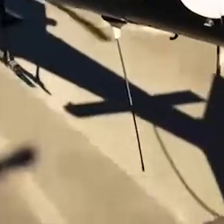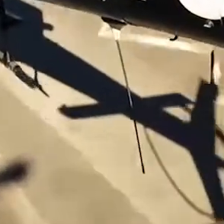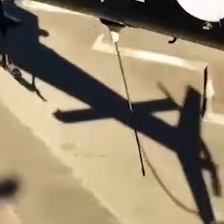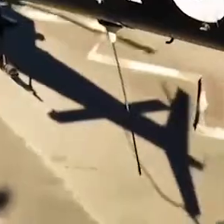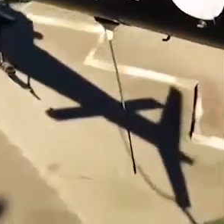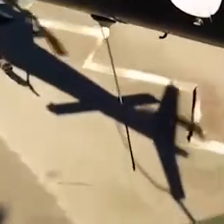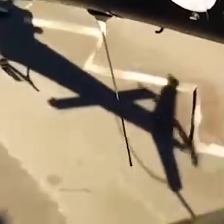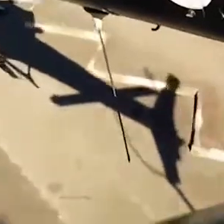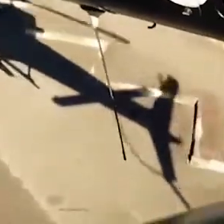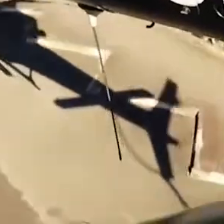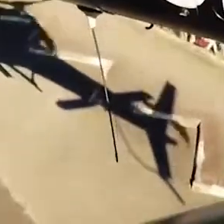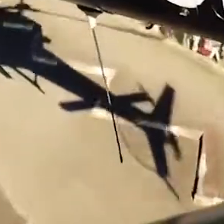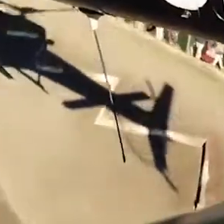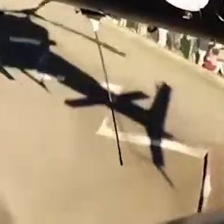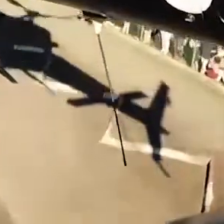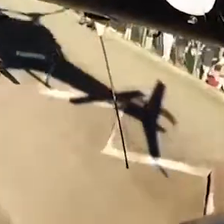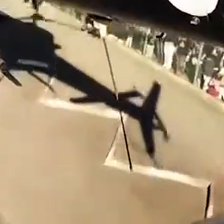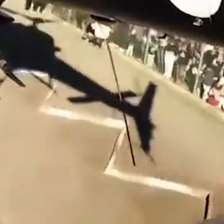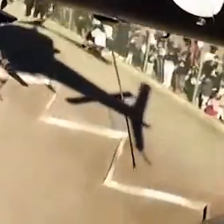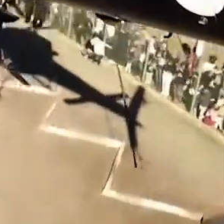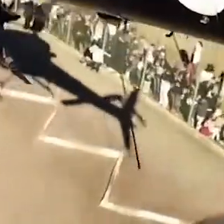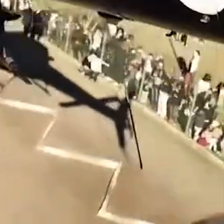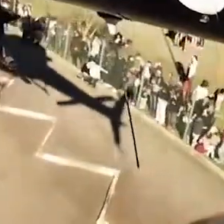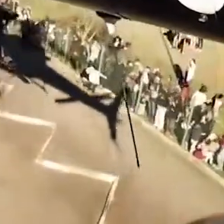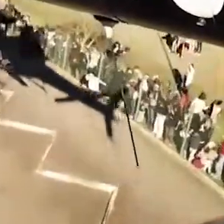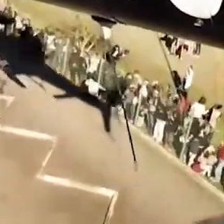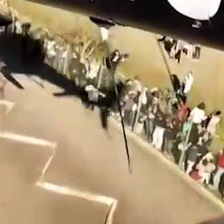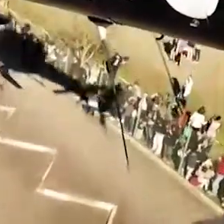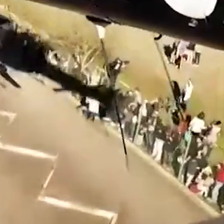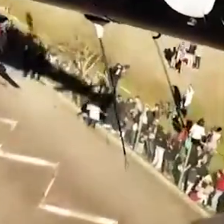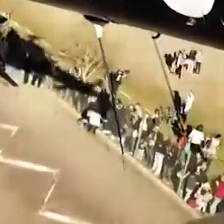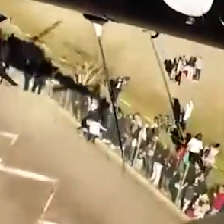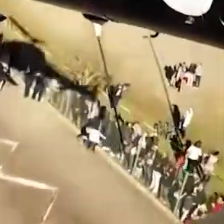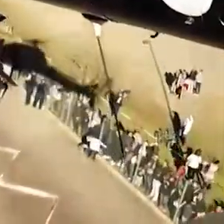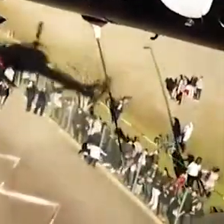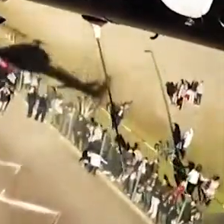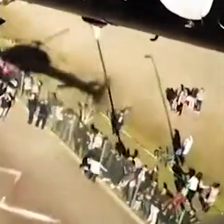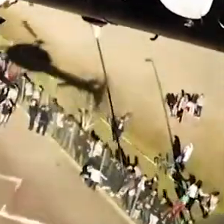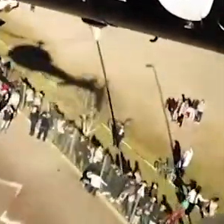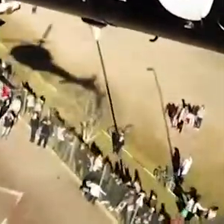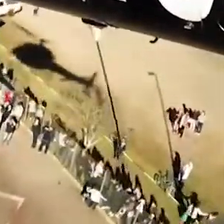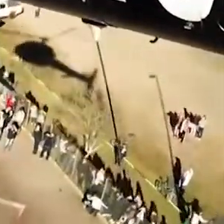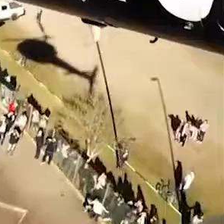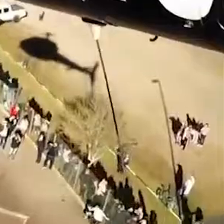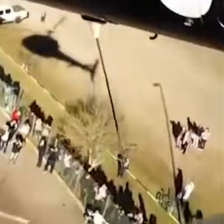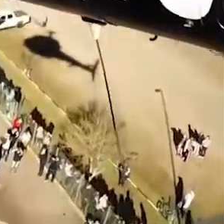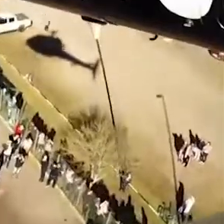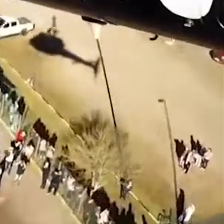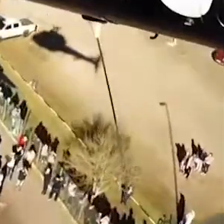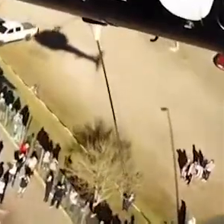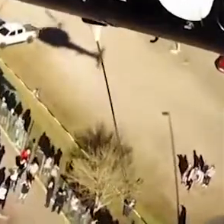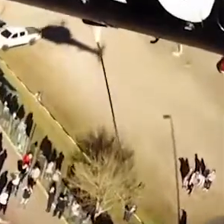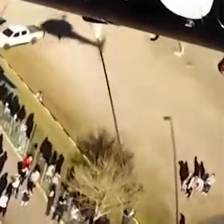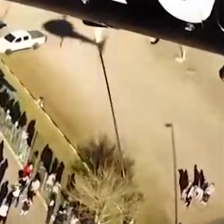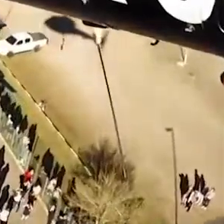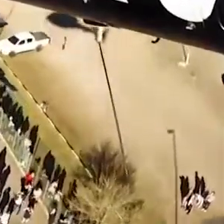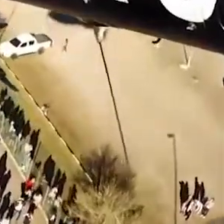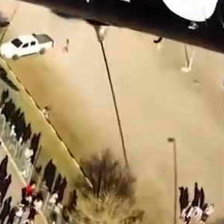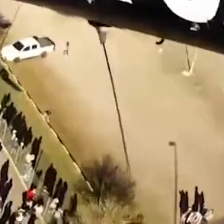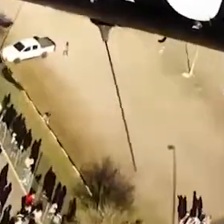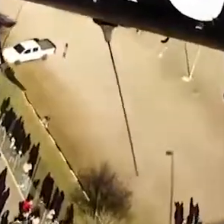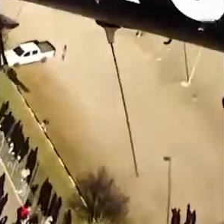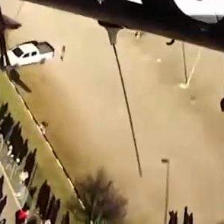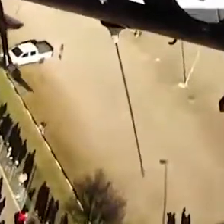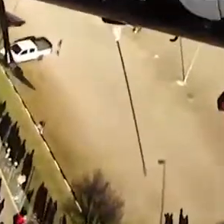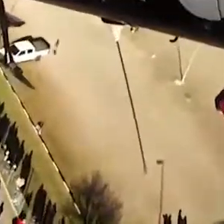a busca pela verdade sempre foi e será uma prioridade da Polícia Civil de Santa